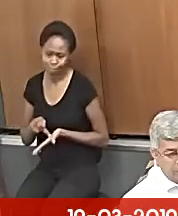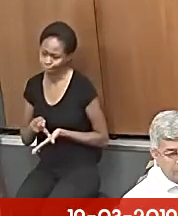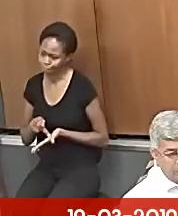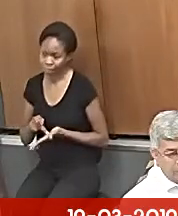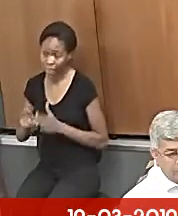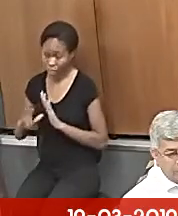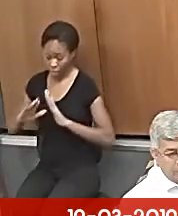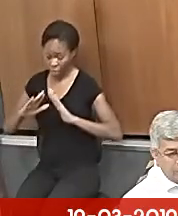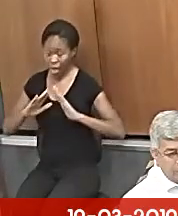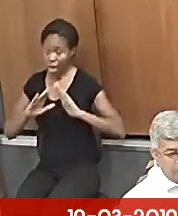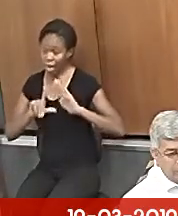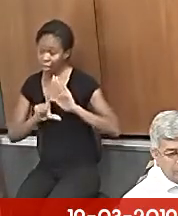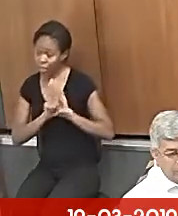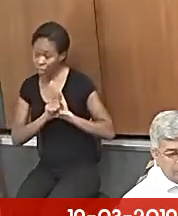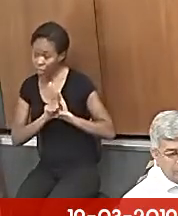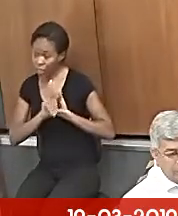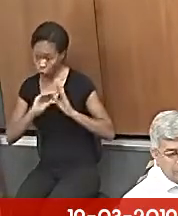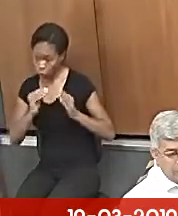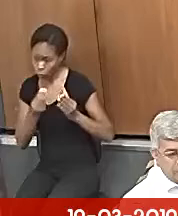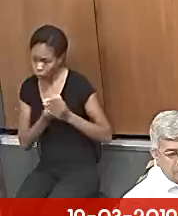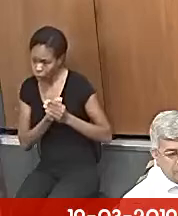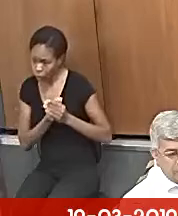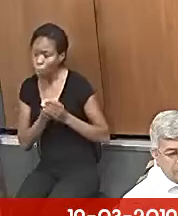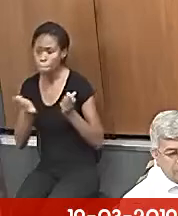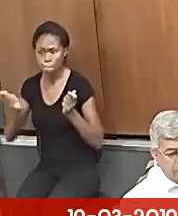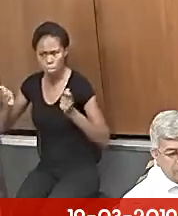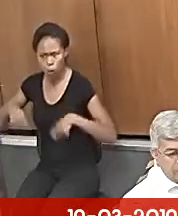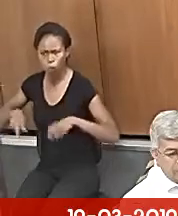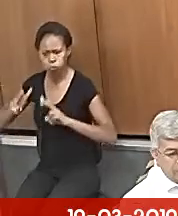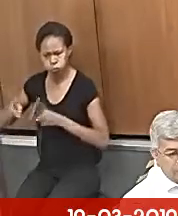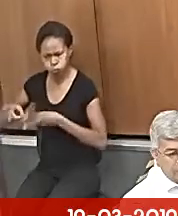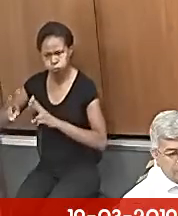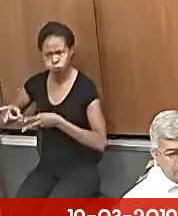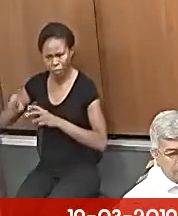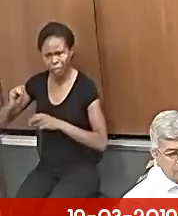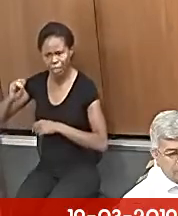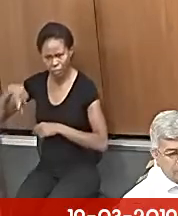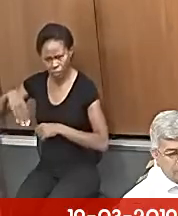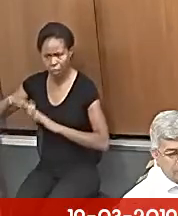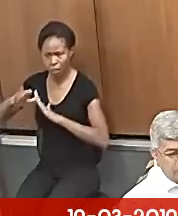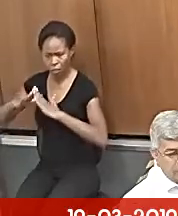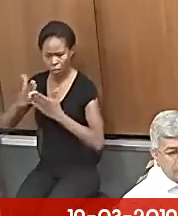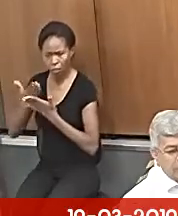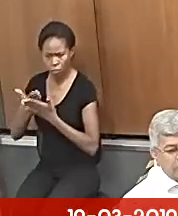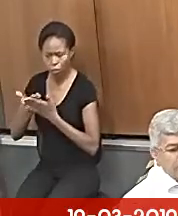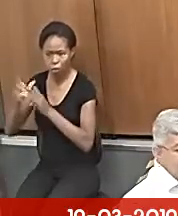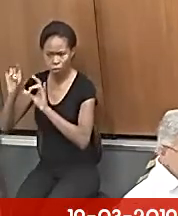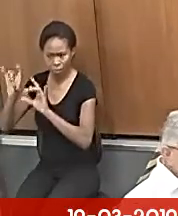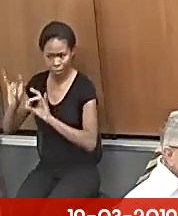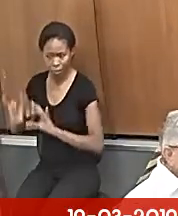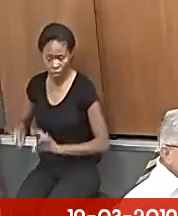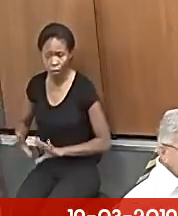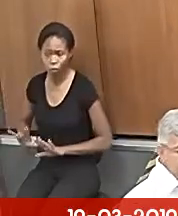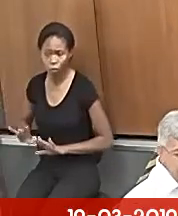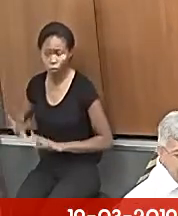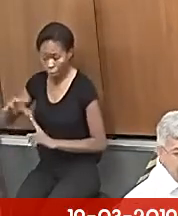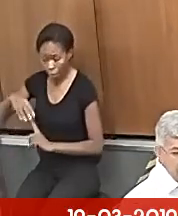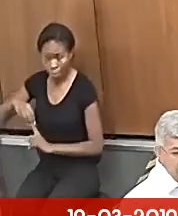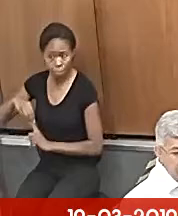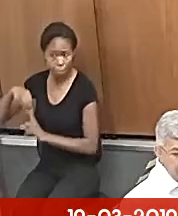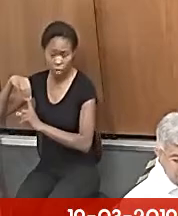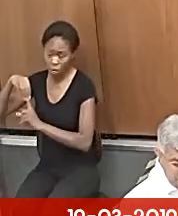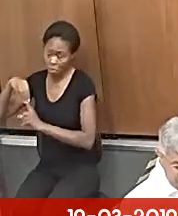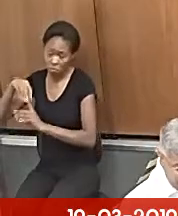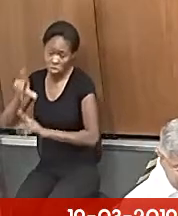de inclusão que têm as escolas especiais na constituição deixa claro que preferencialmente então os pais